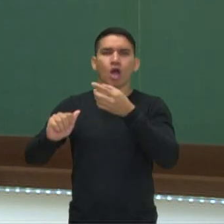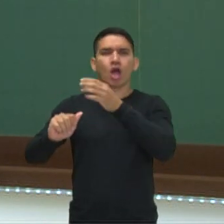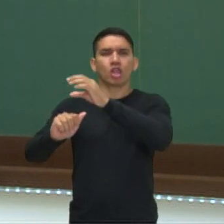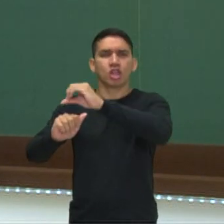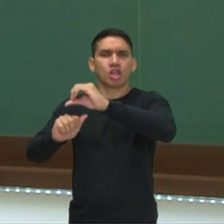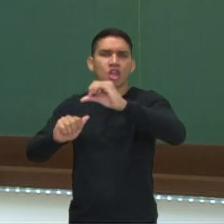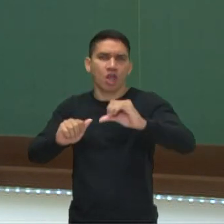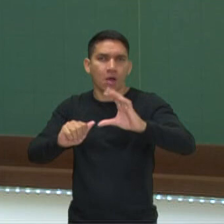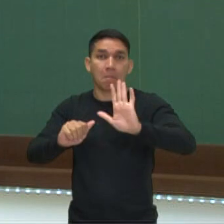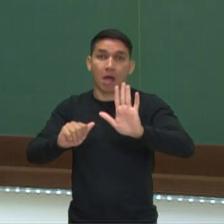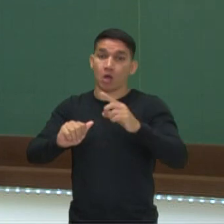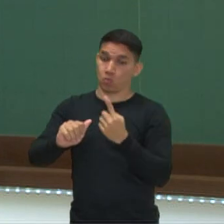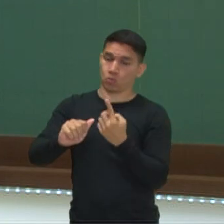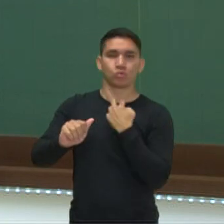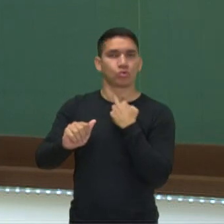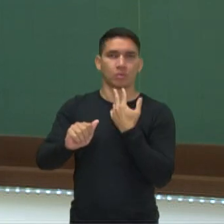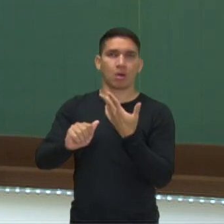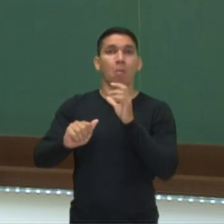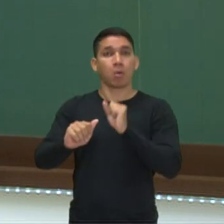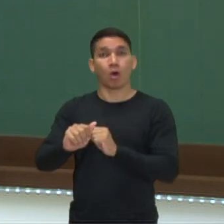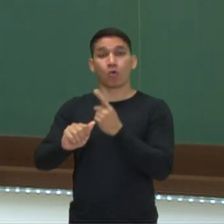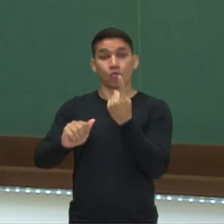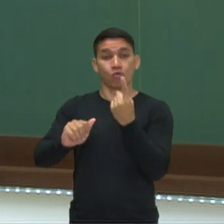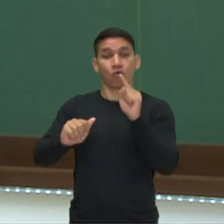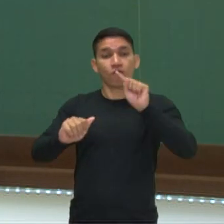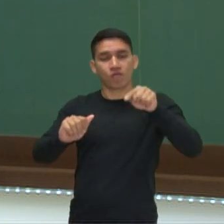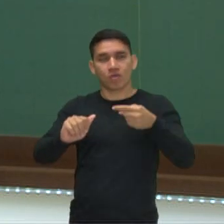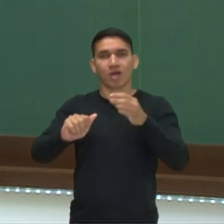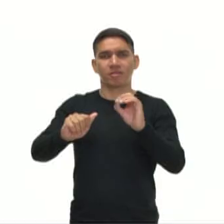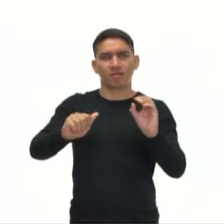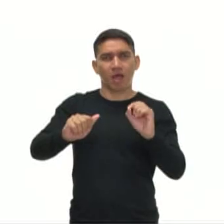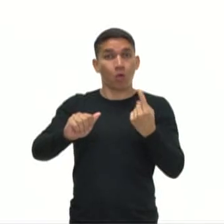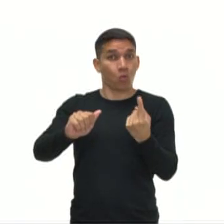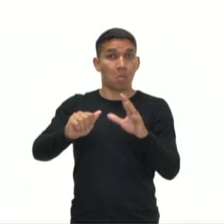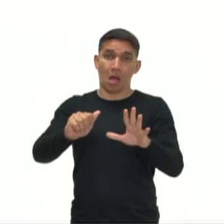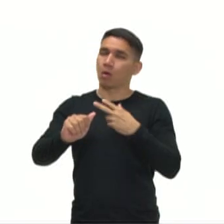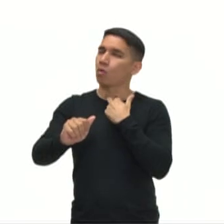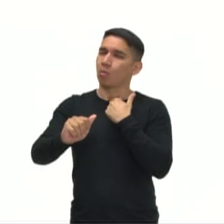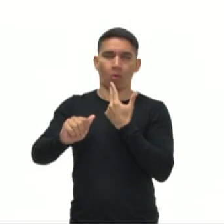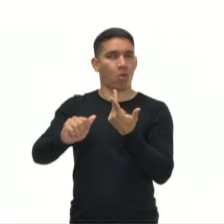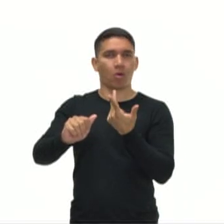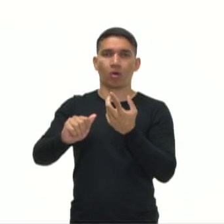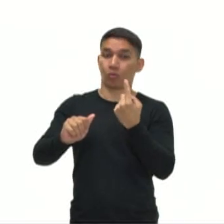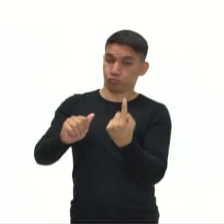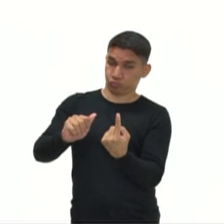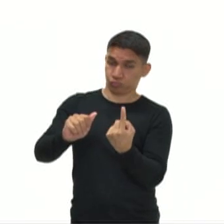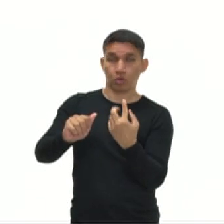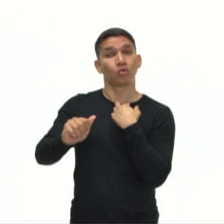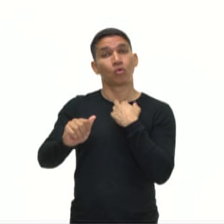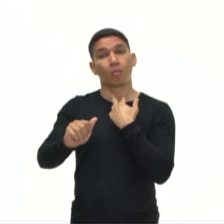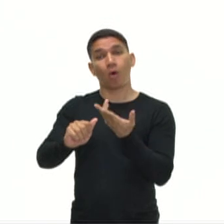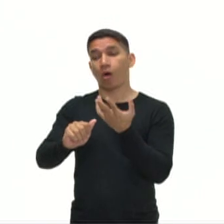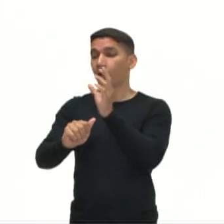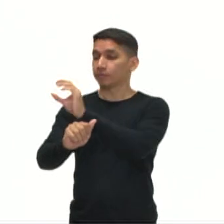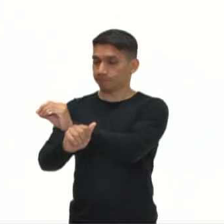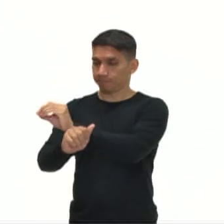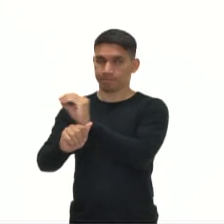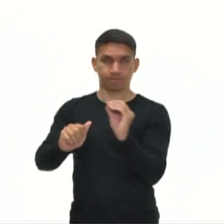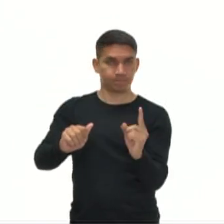pode ser. Ele pode ser o 1,001, mas não pode ser 1. Então, ele não pode ser 0 e não pode ser